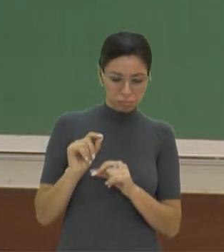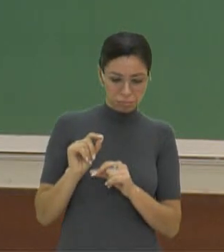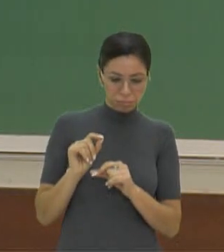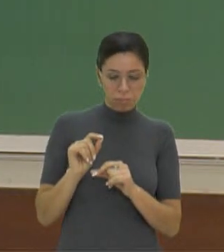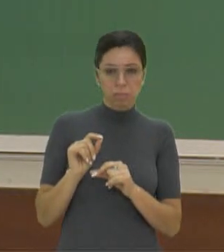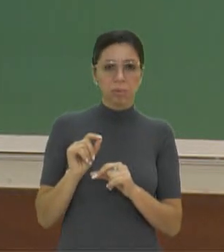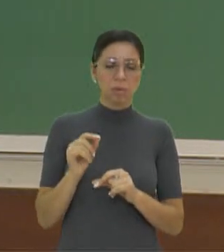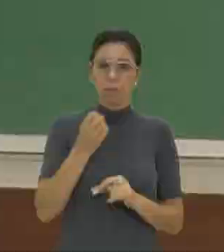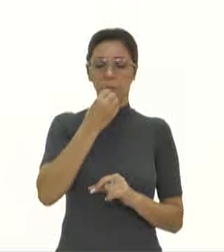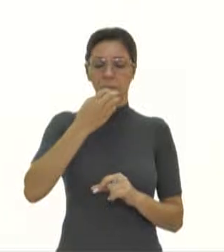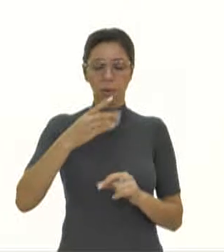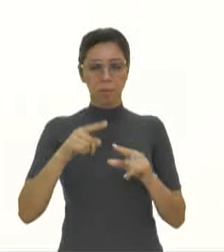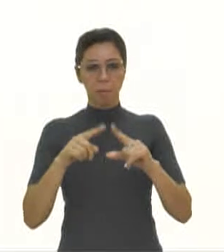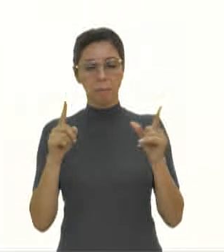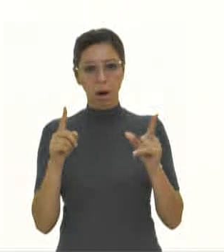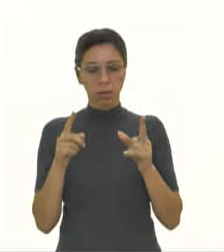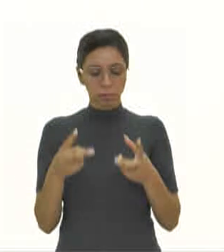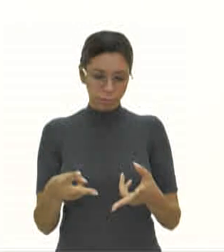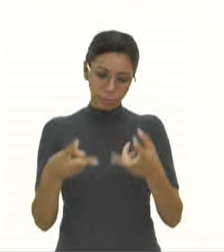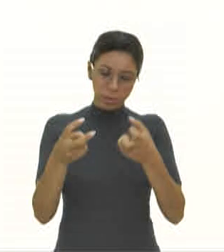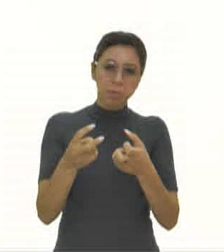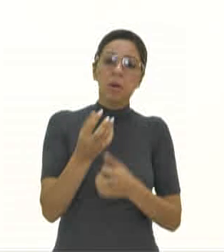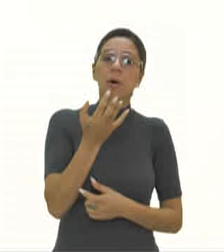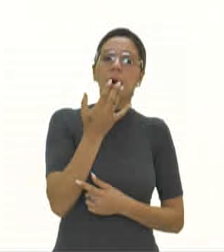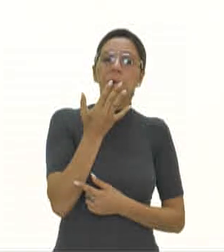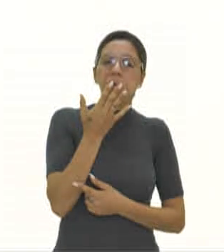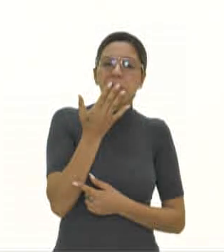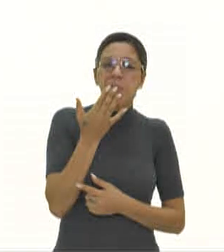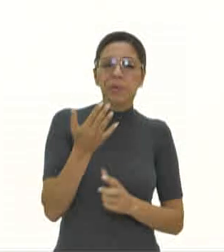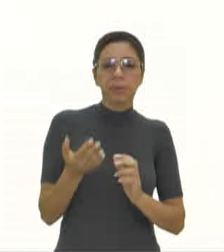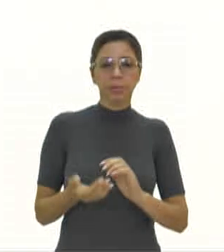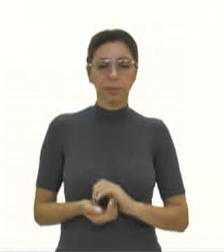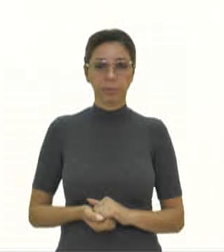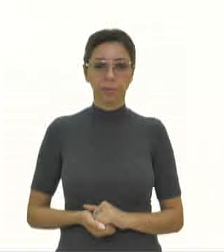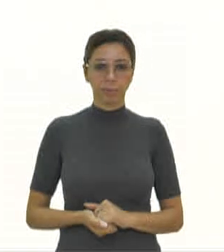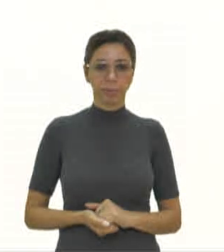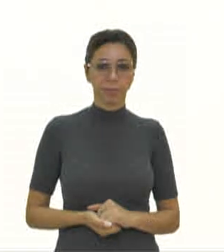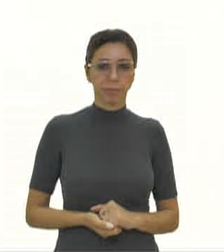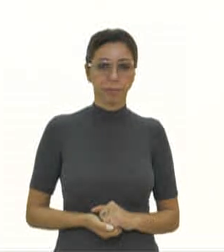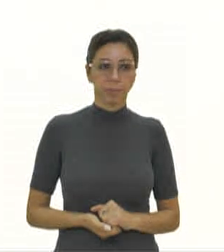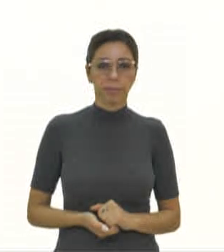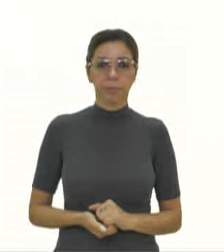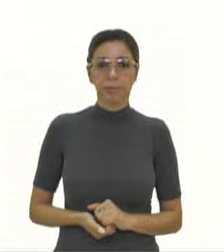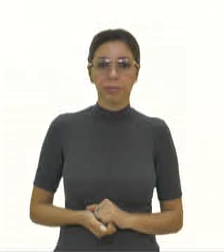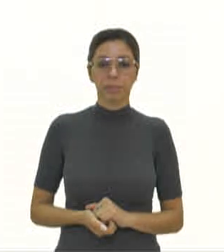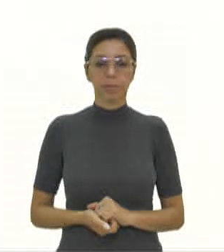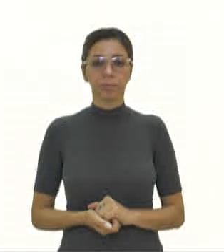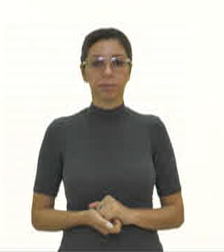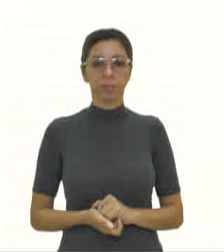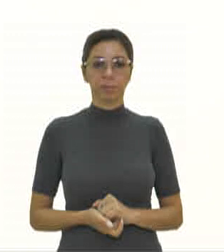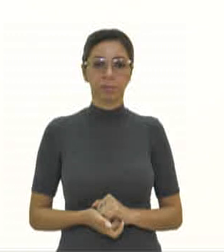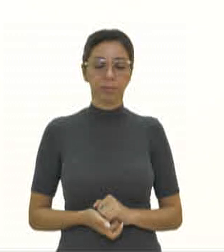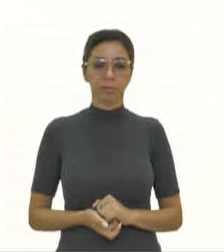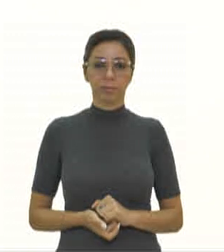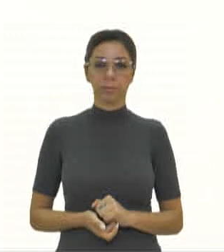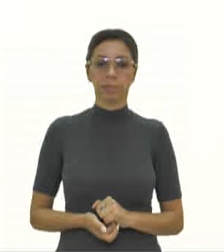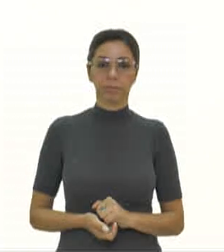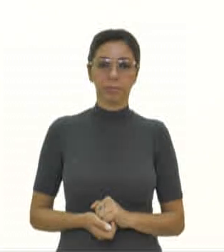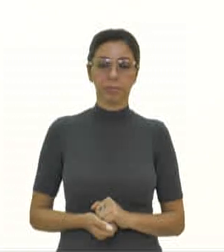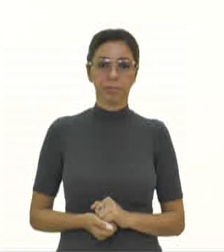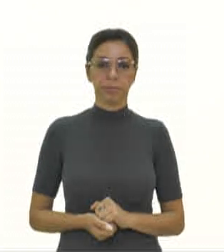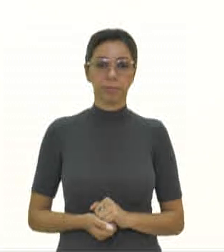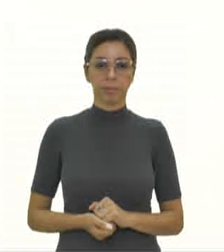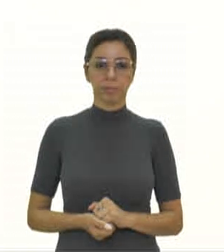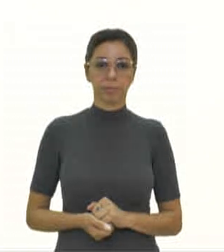cor. It was a particular shade of purple, which to be a hot color at the time. Então,